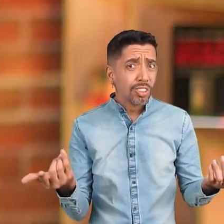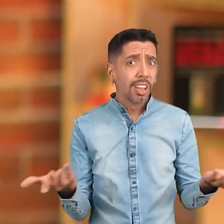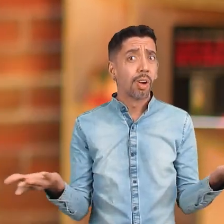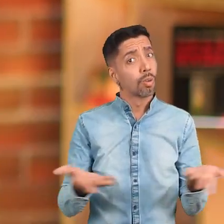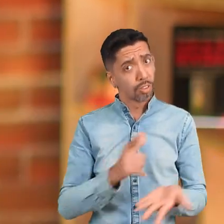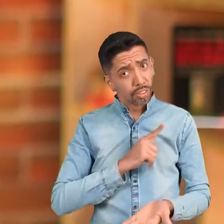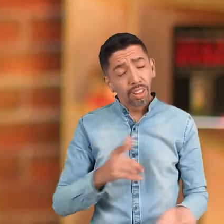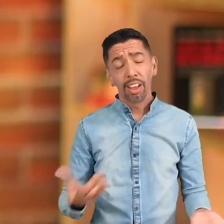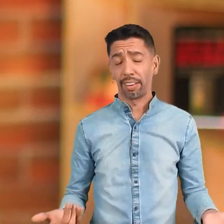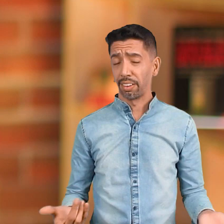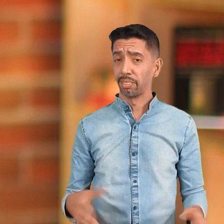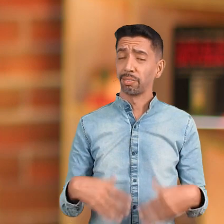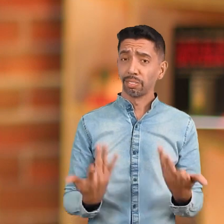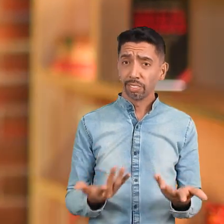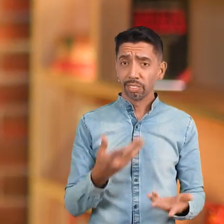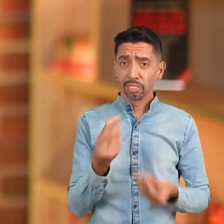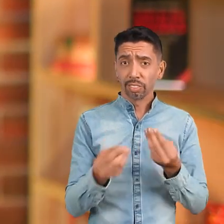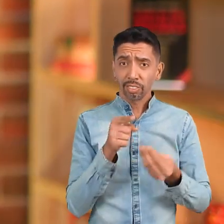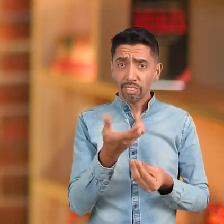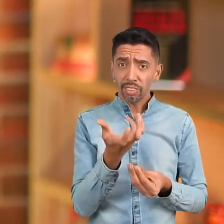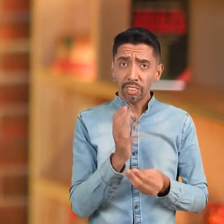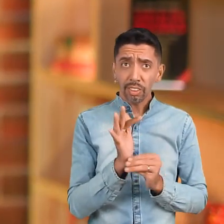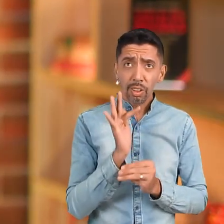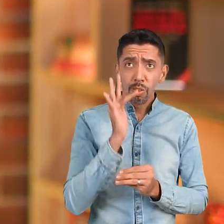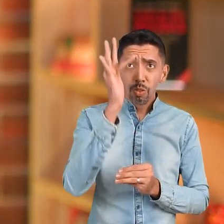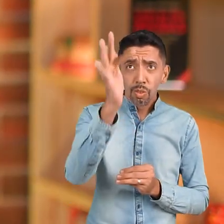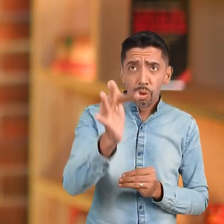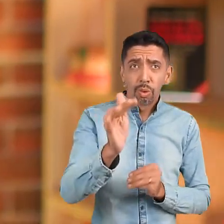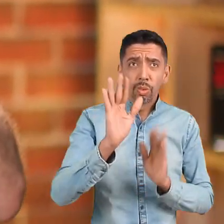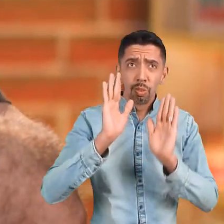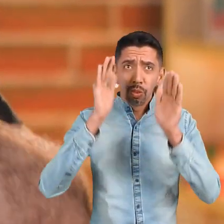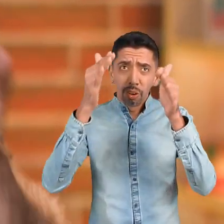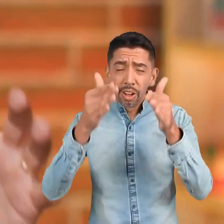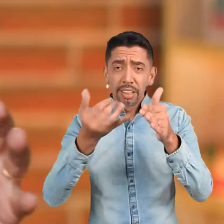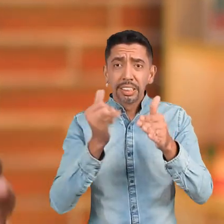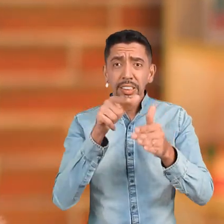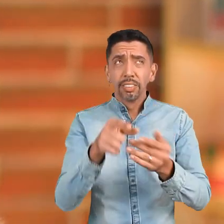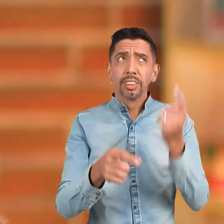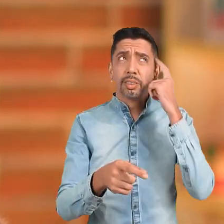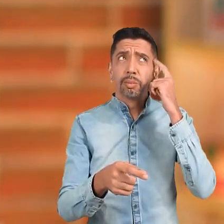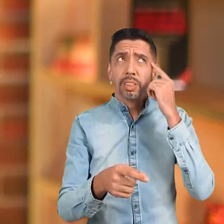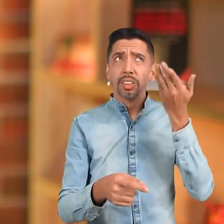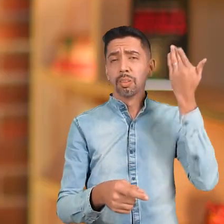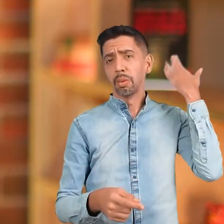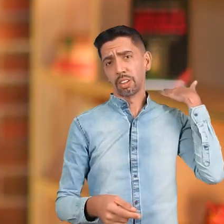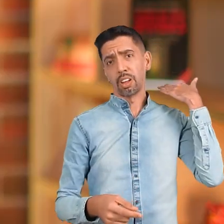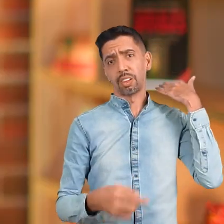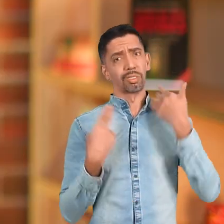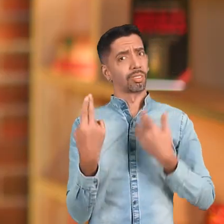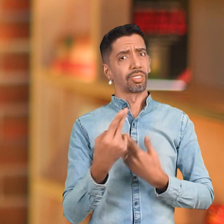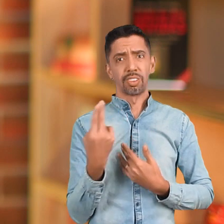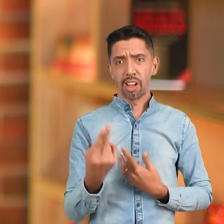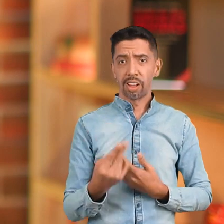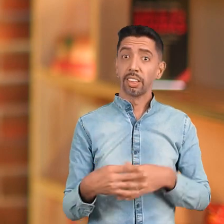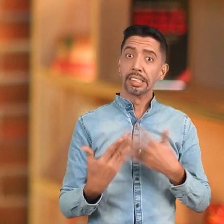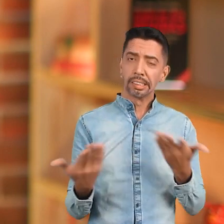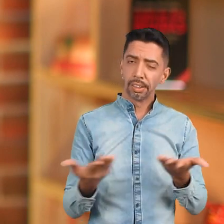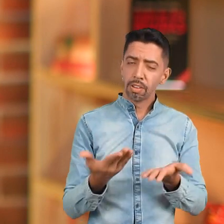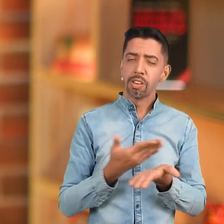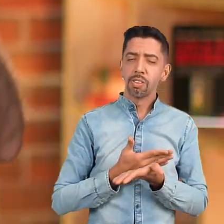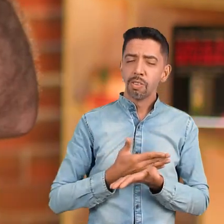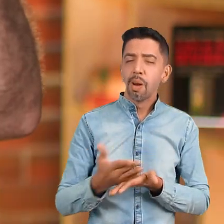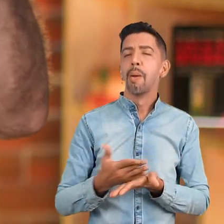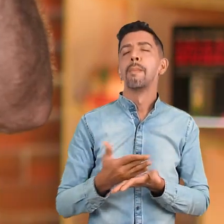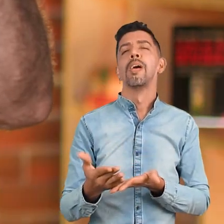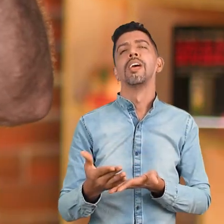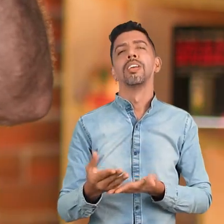não podemos querer andar para frente olhando para o retrovisor. Não vai funcionar. Vamos começar uma nova